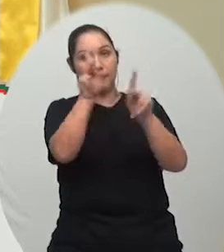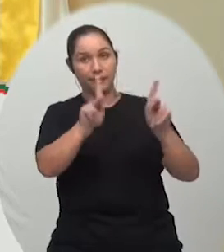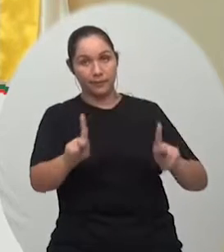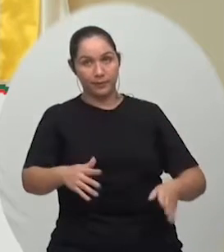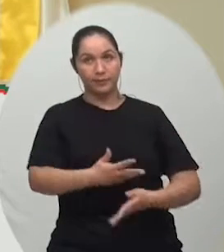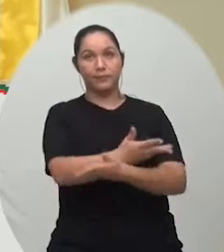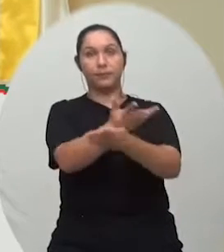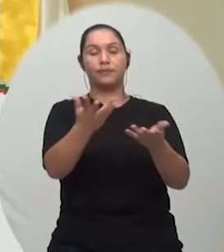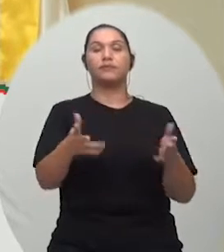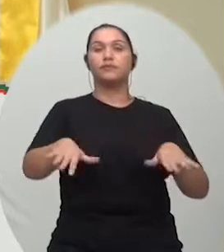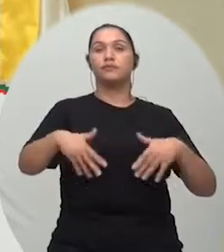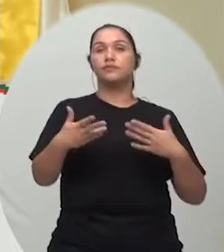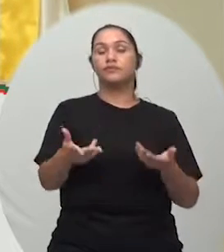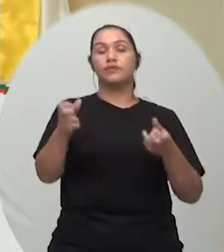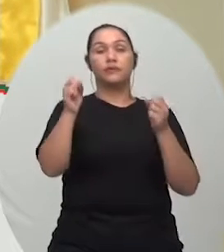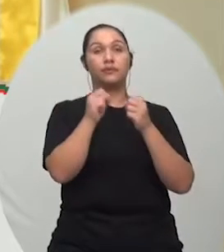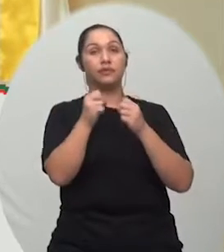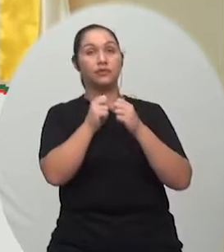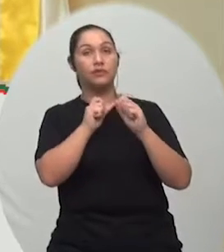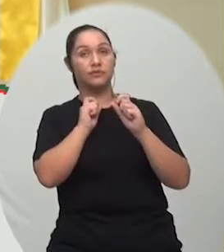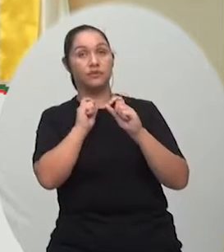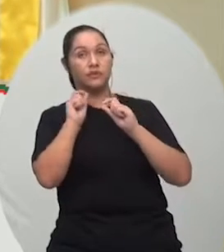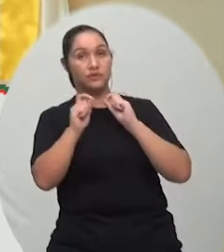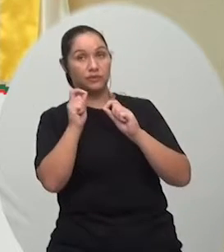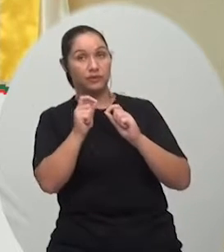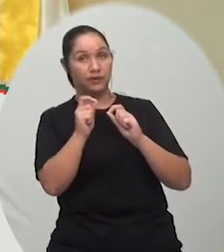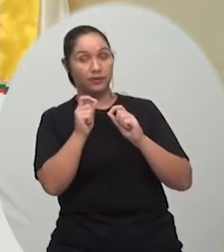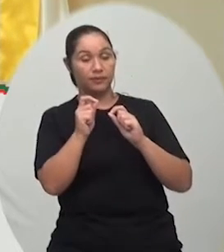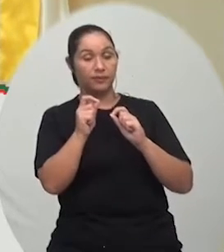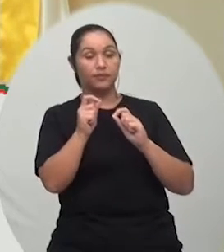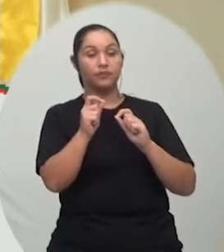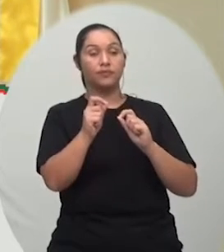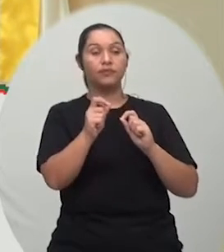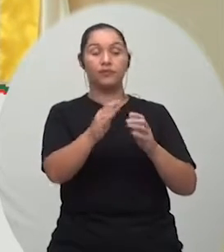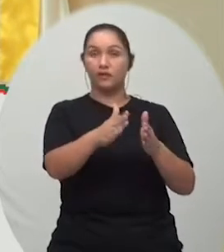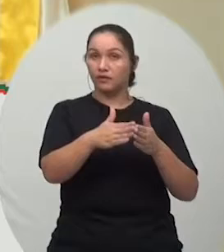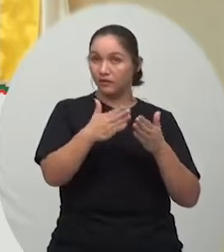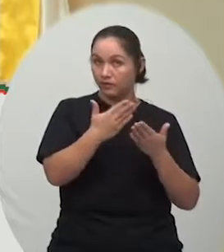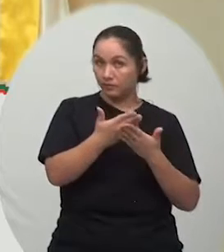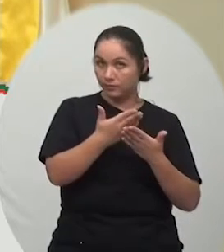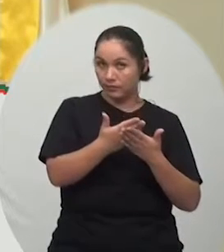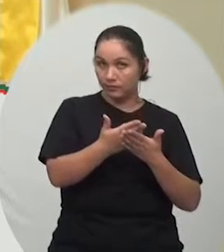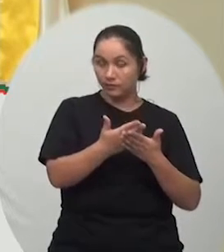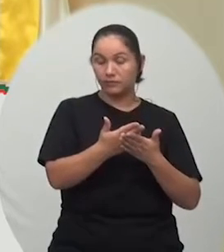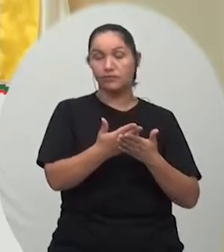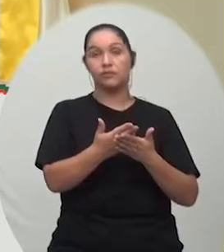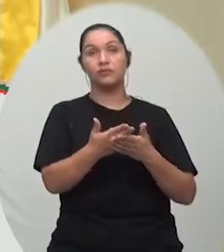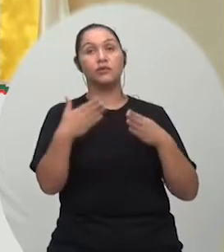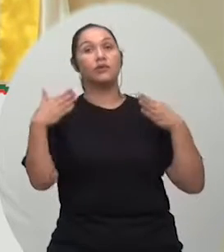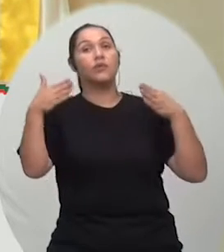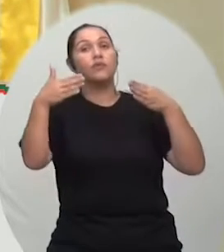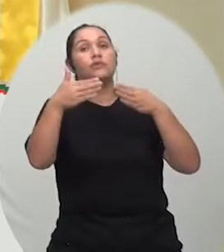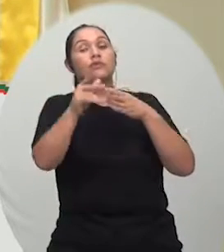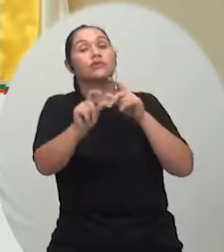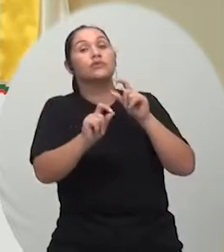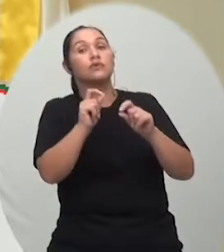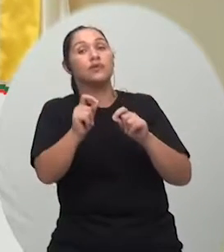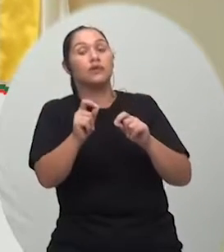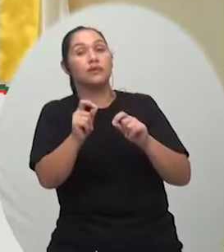Fiz este requerimento com o propósito, o objetivo de